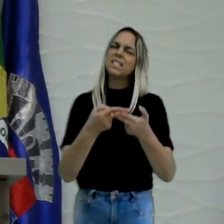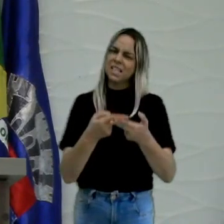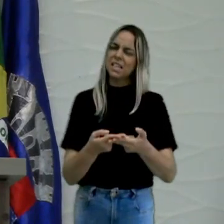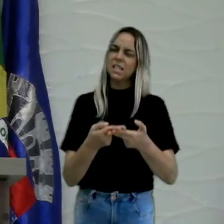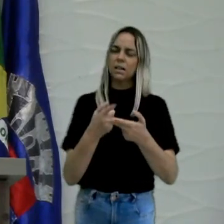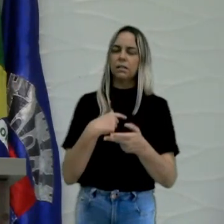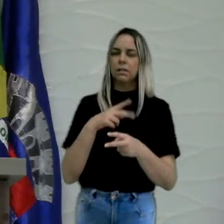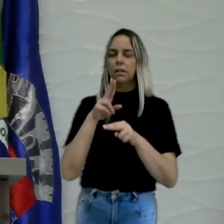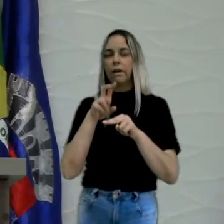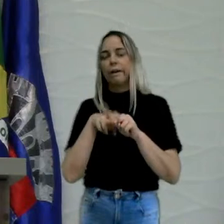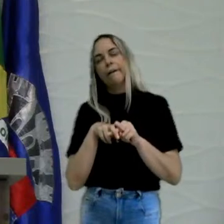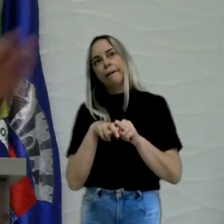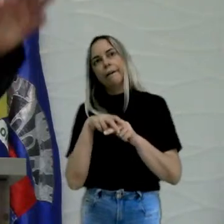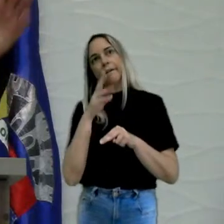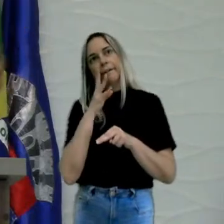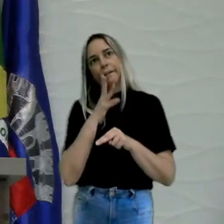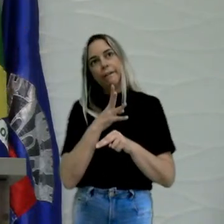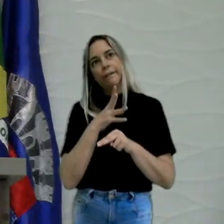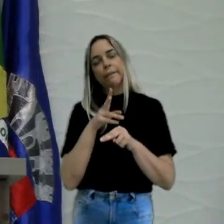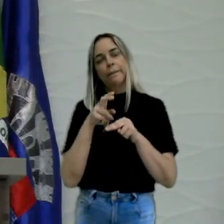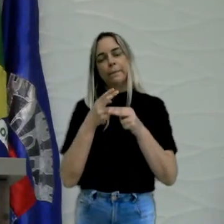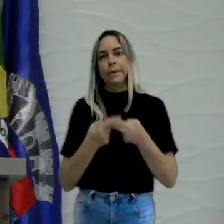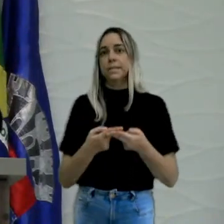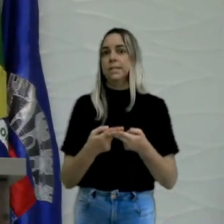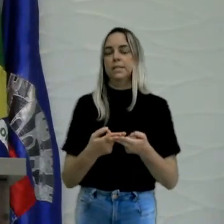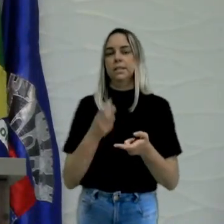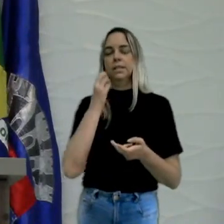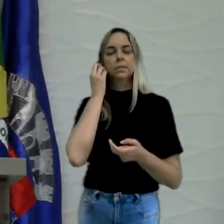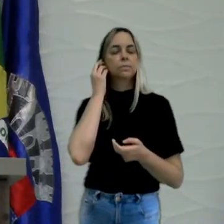sentado. Escutar o vereador Pachequinho